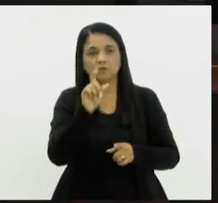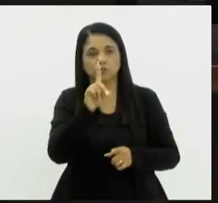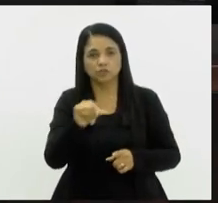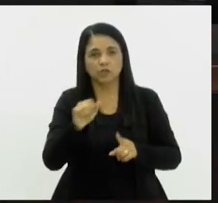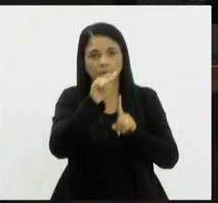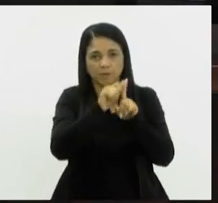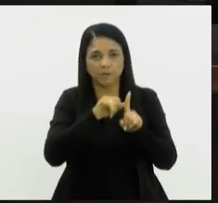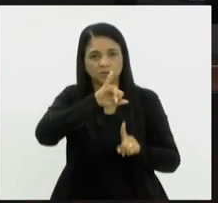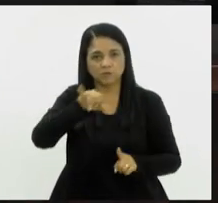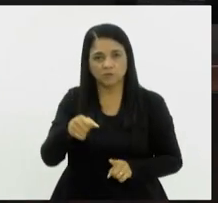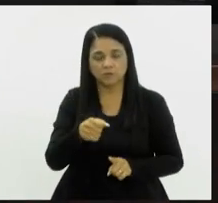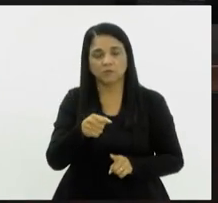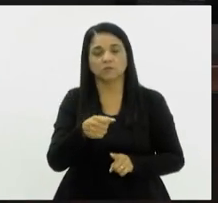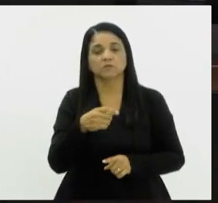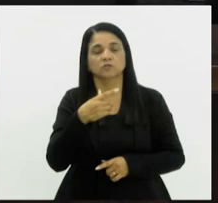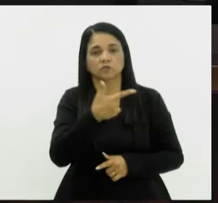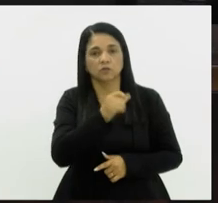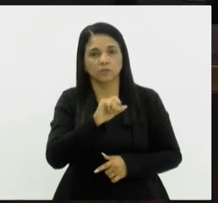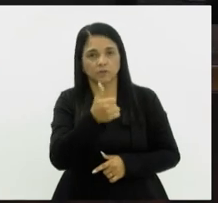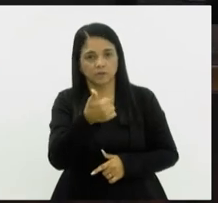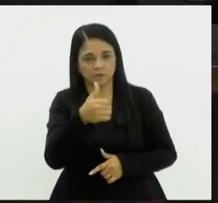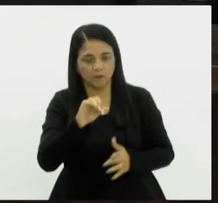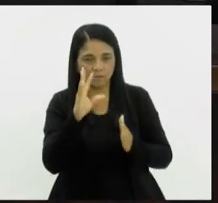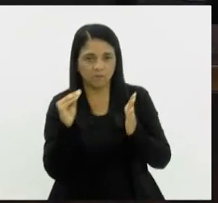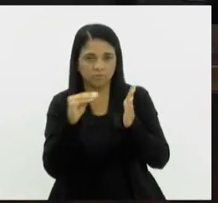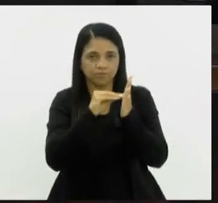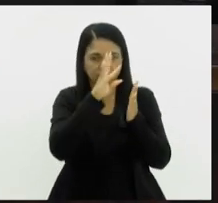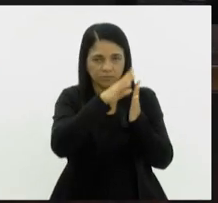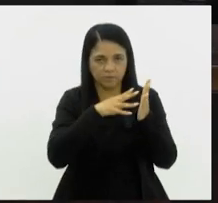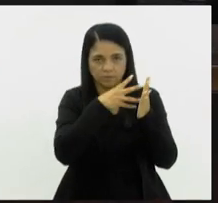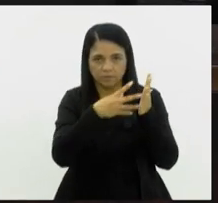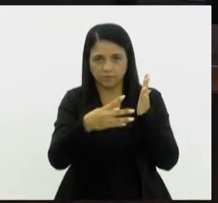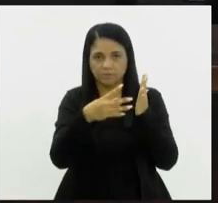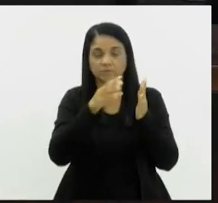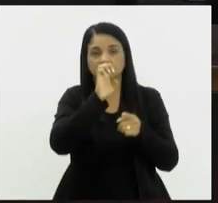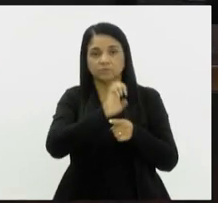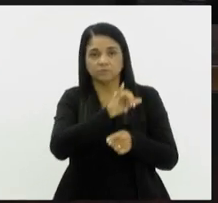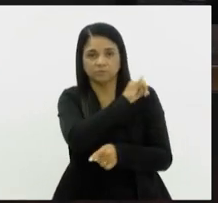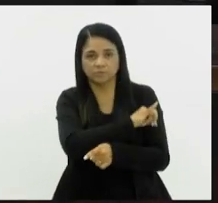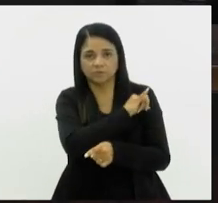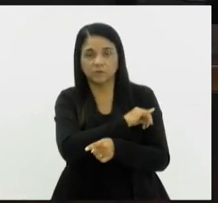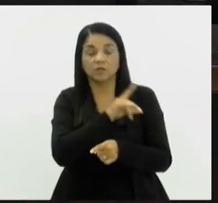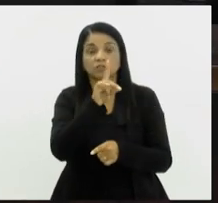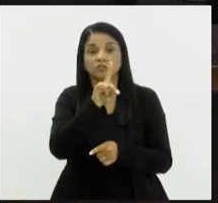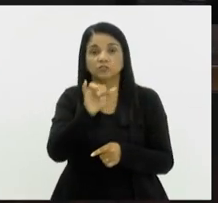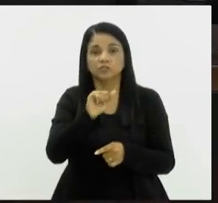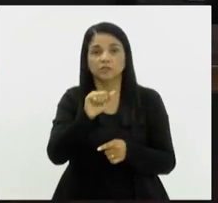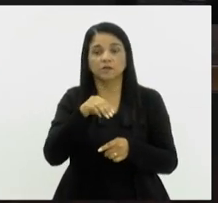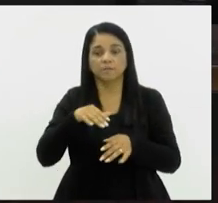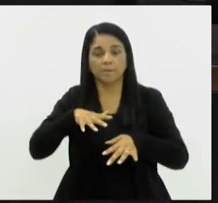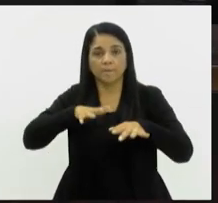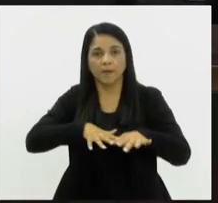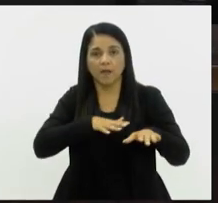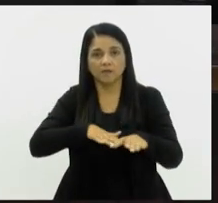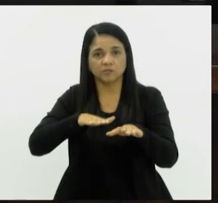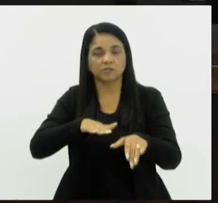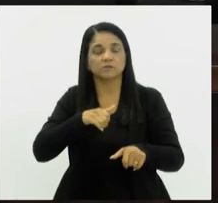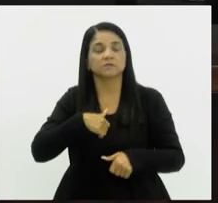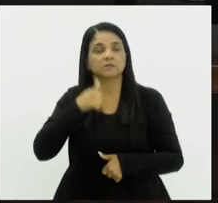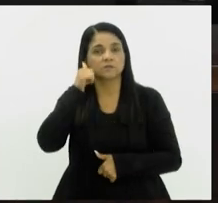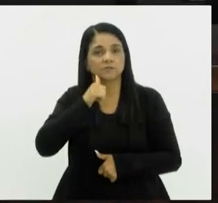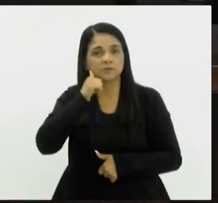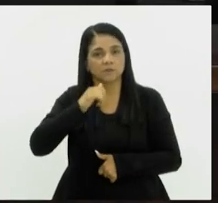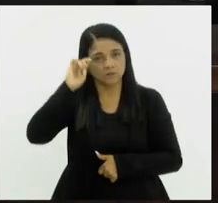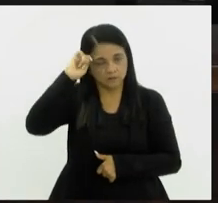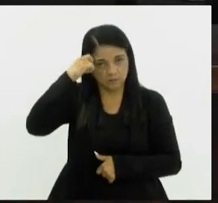5.645, de 6 de janeiro de 2010, incluindo no calendário oficial do Estado do Rio de Janeiro o dia da Marcha das Mulheres Negras, a